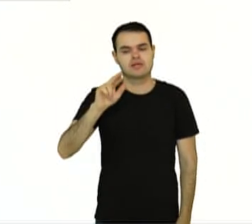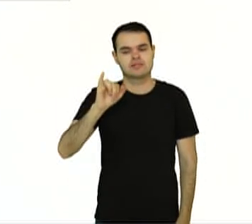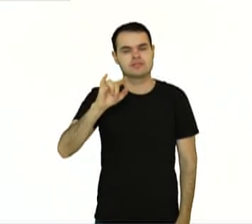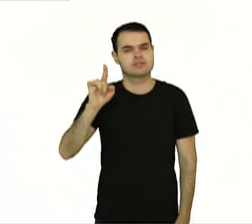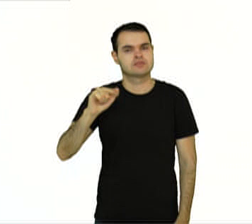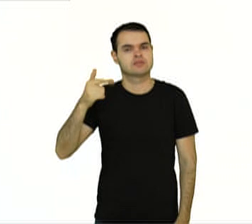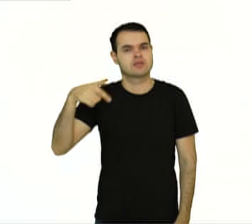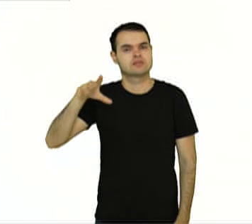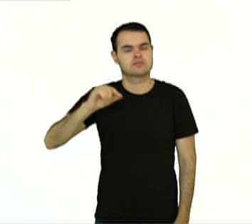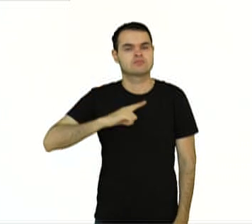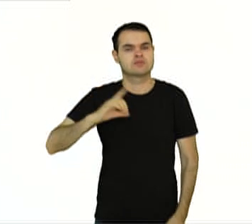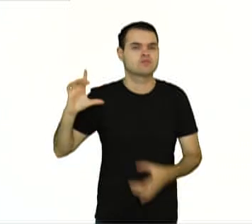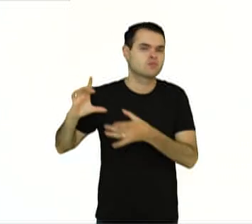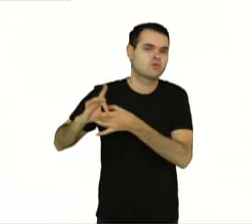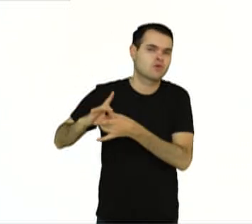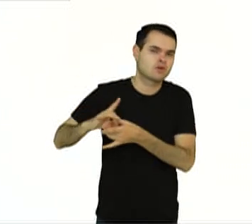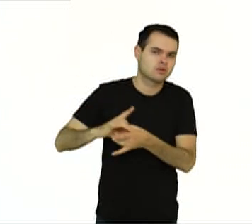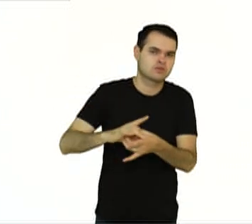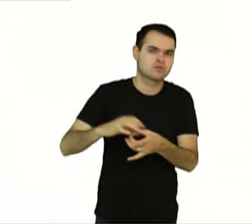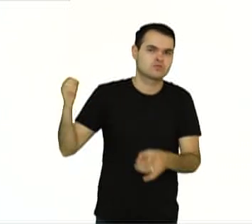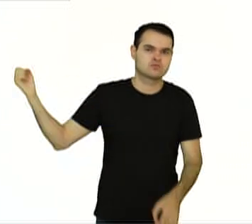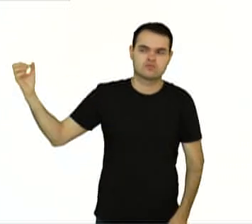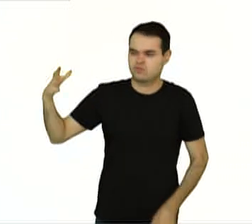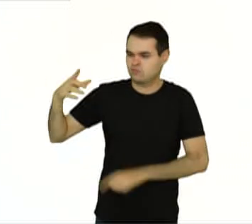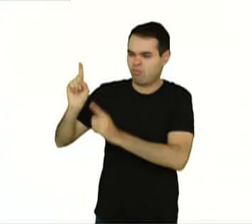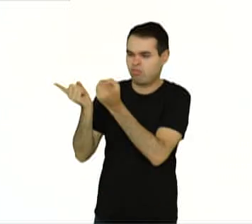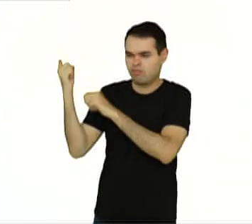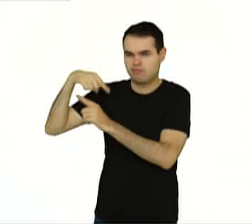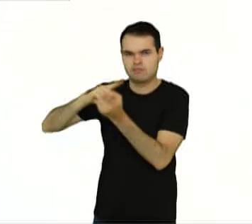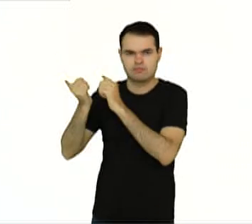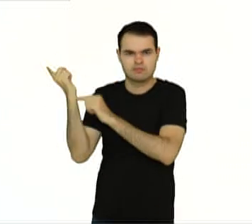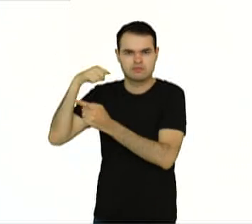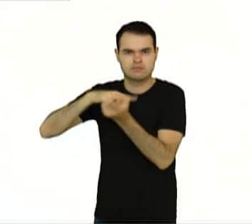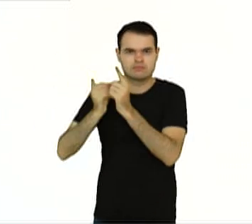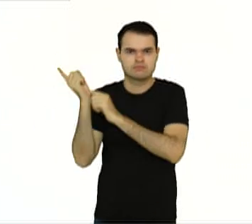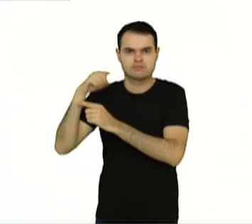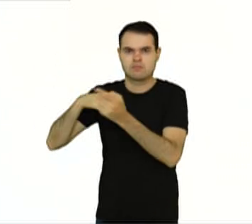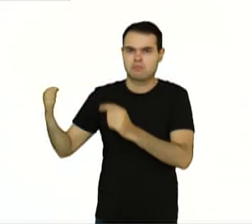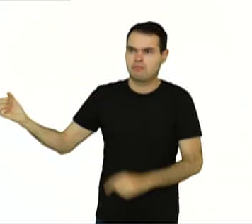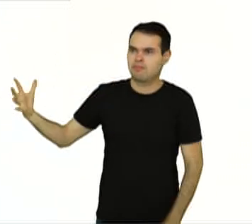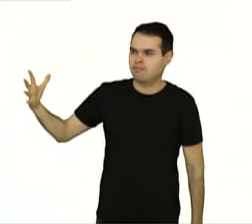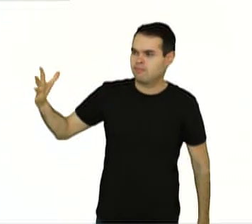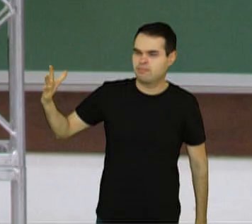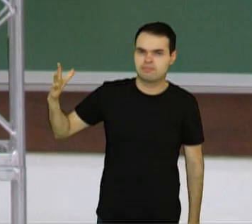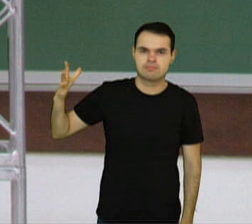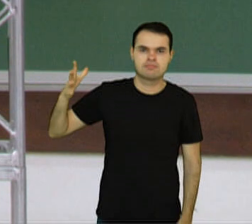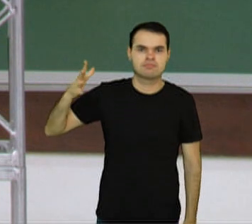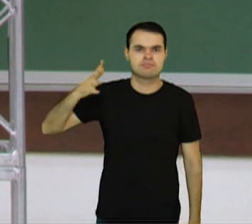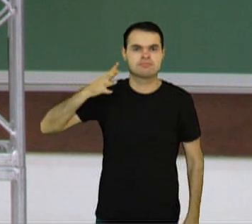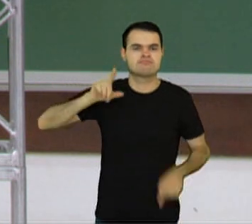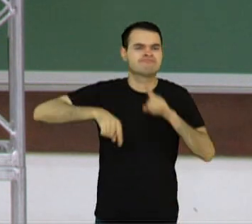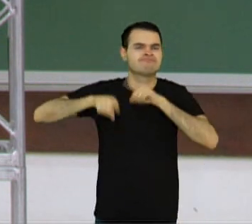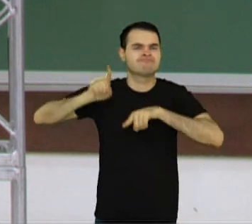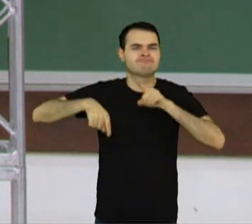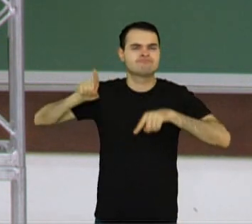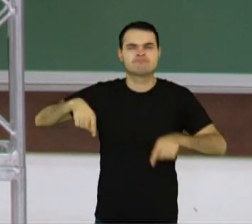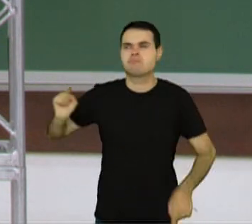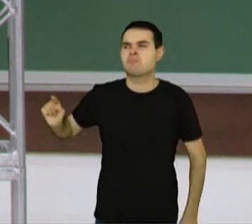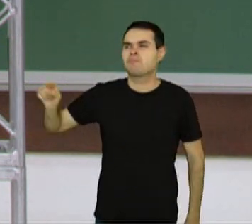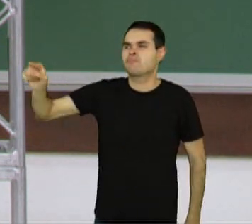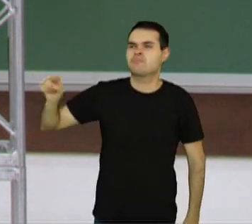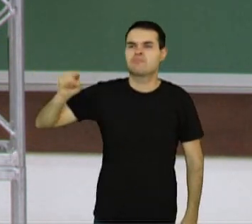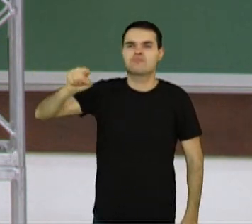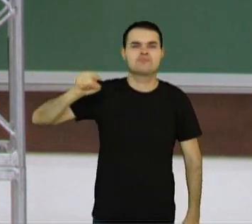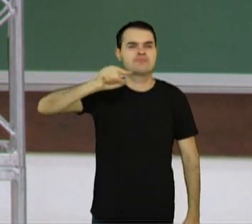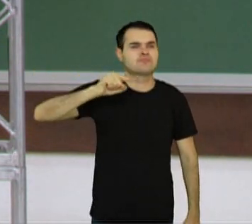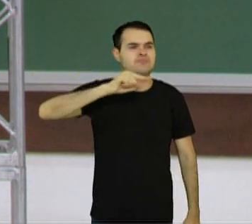tem o contexto de uma luz não polarizada, onde ela acaba emitindo os raios luminosos de maneira aleatória, vai para todos os